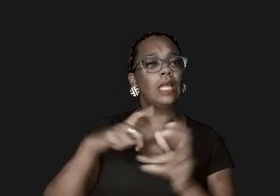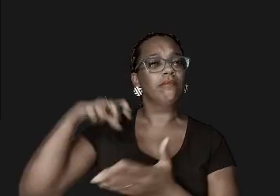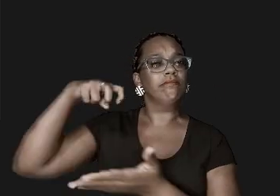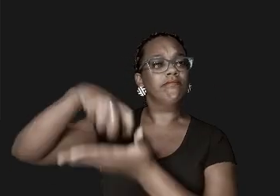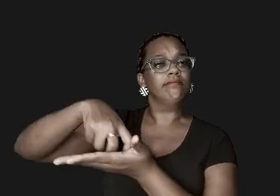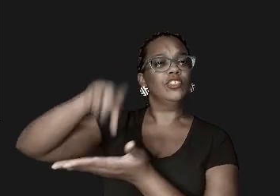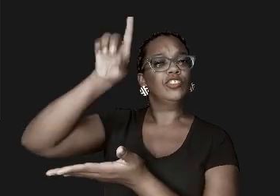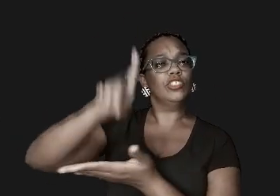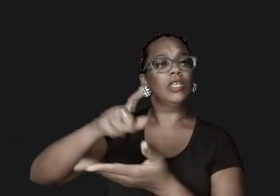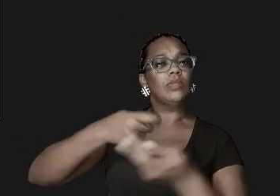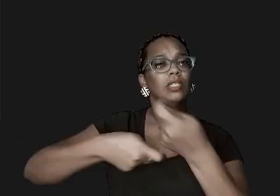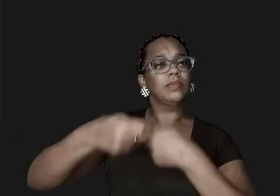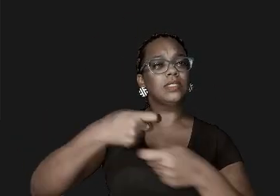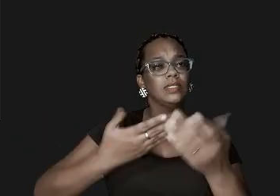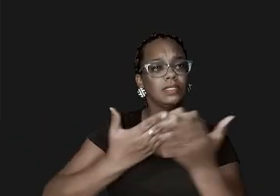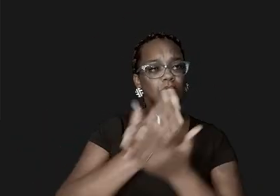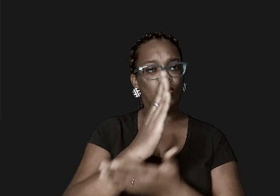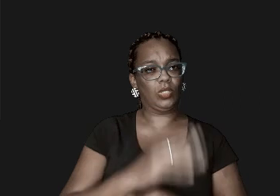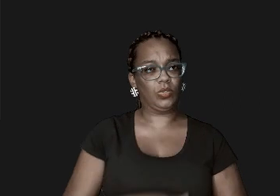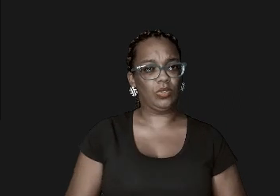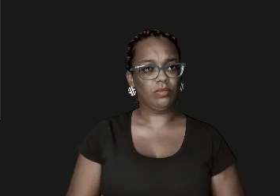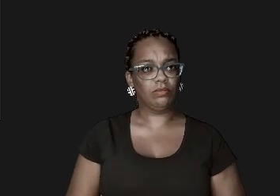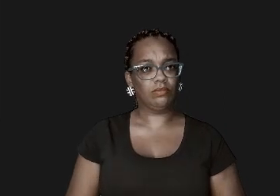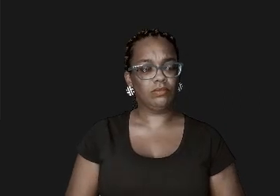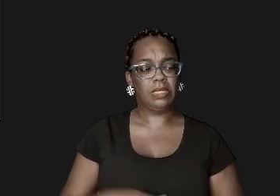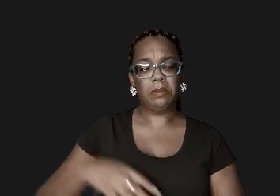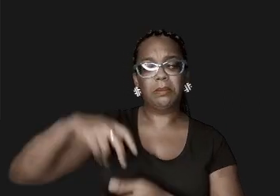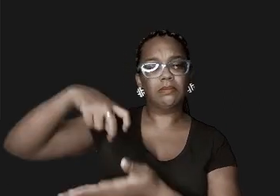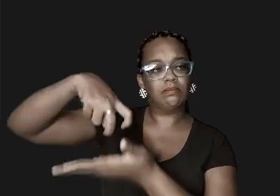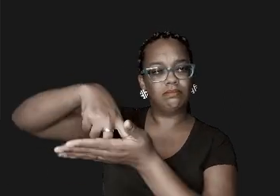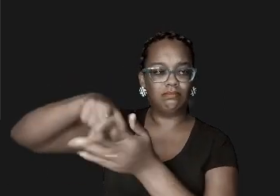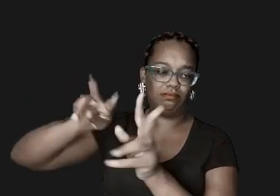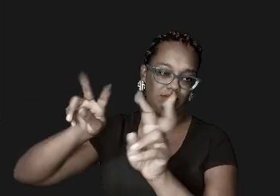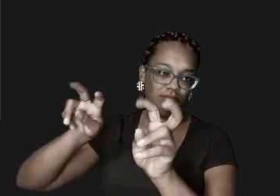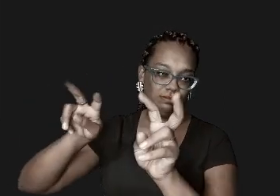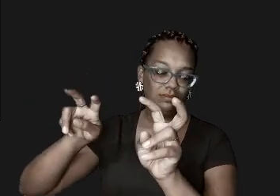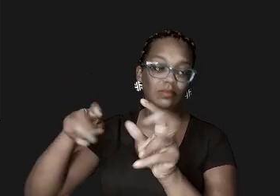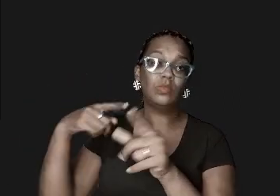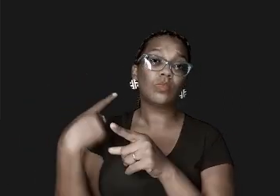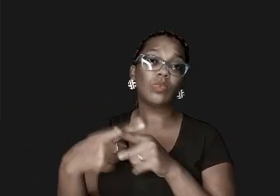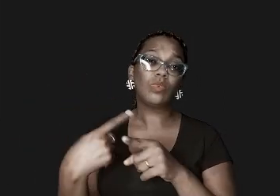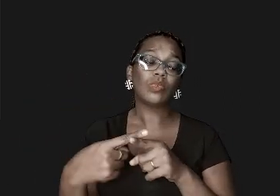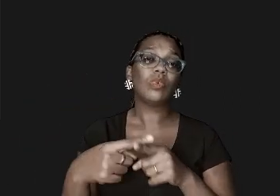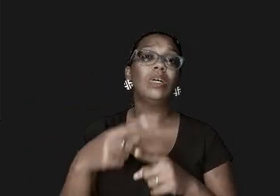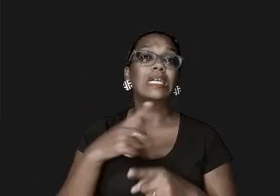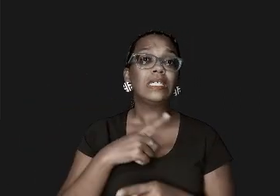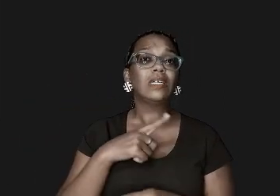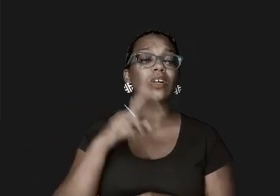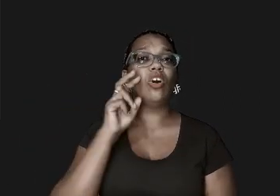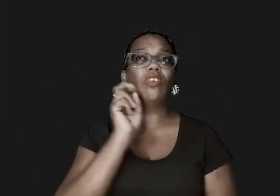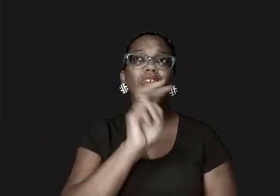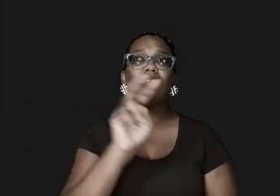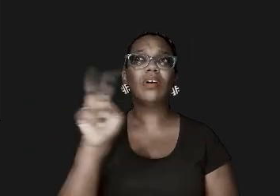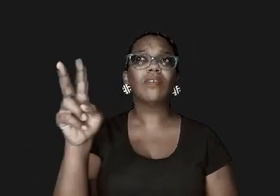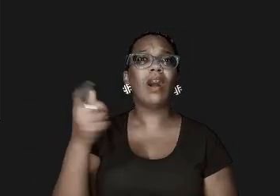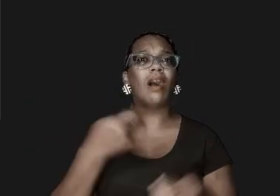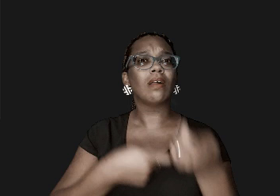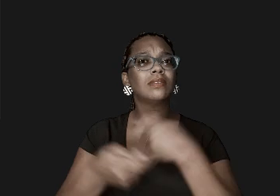sancionador eu tenho dito até escrito aqui ocorre uma espécie de penalização do direito administrativo